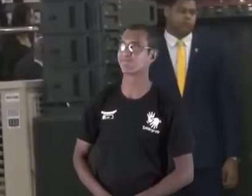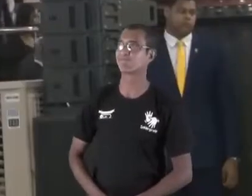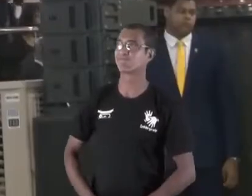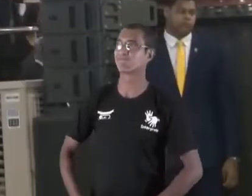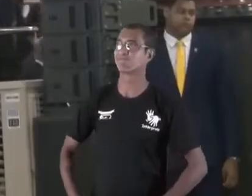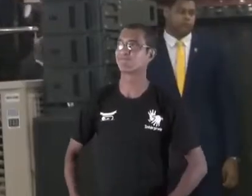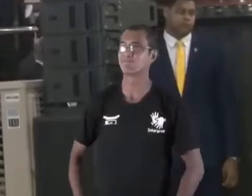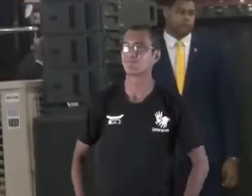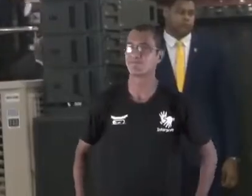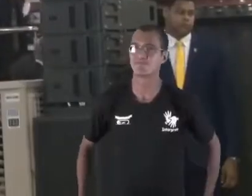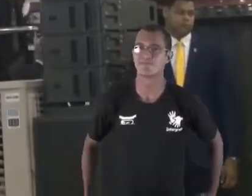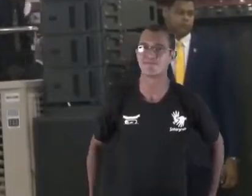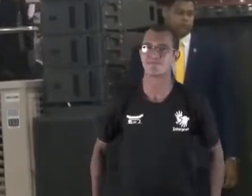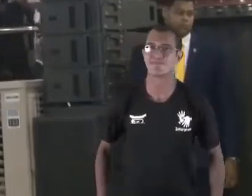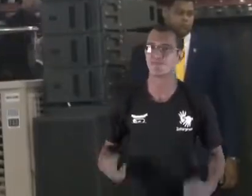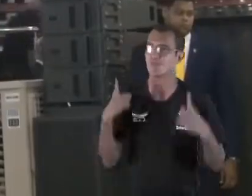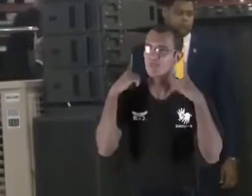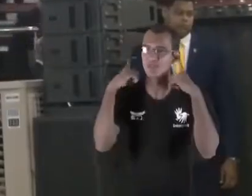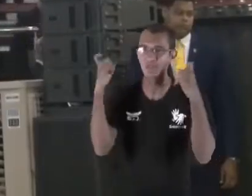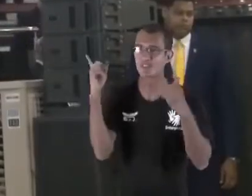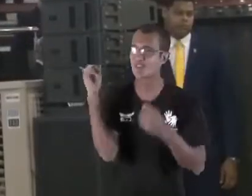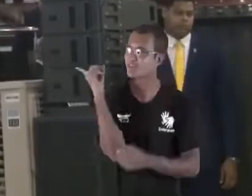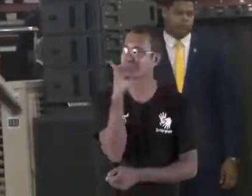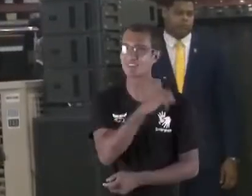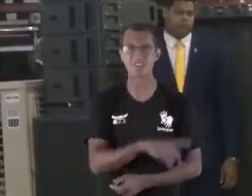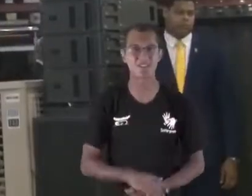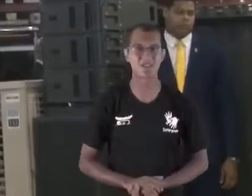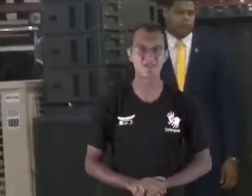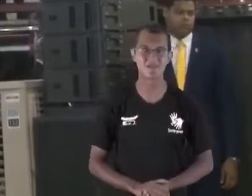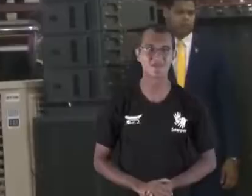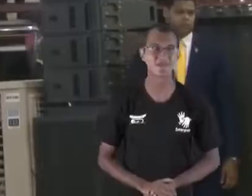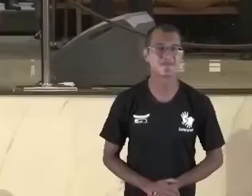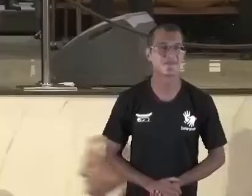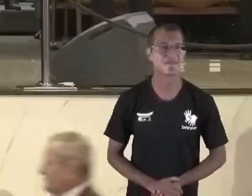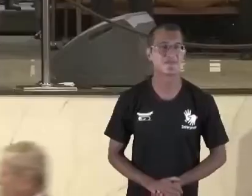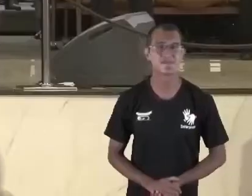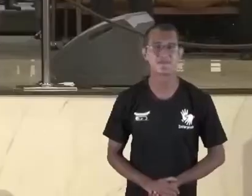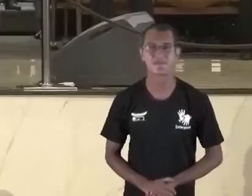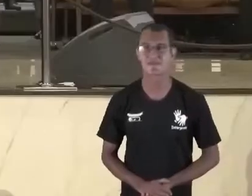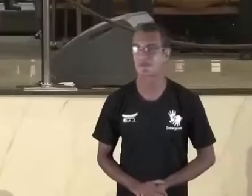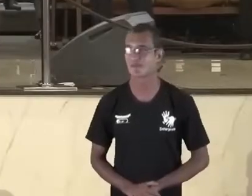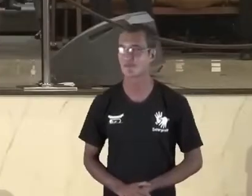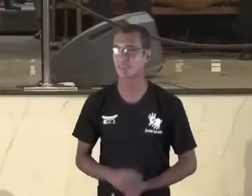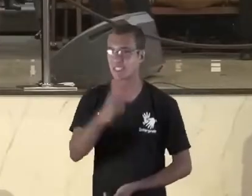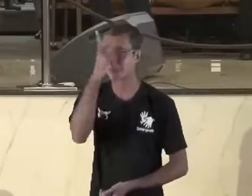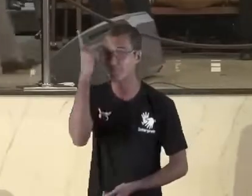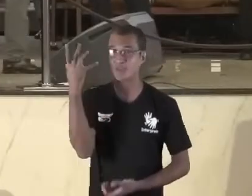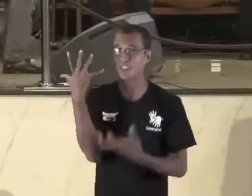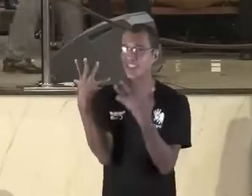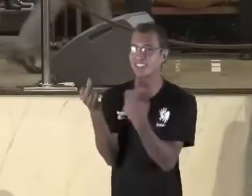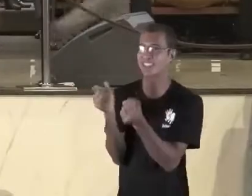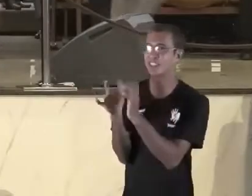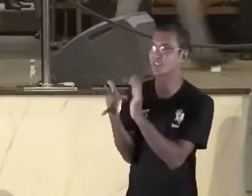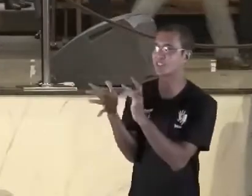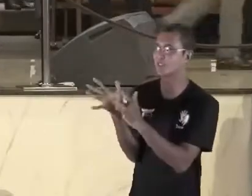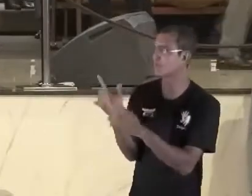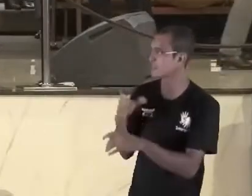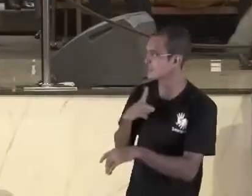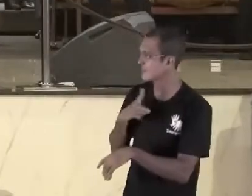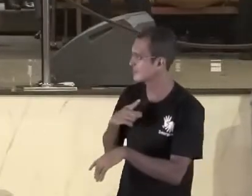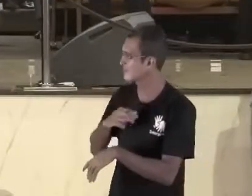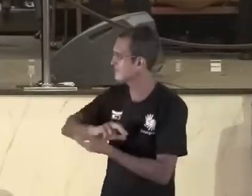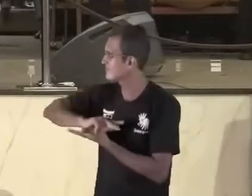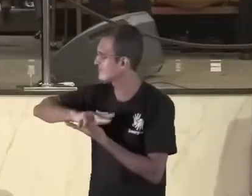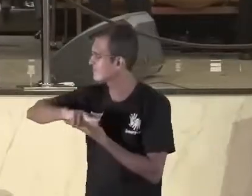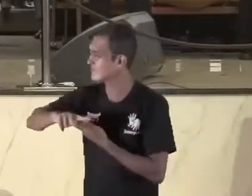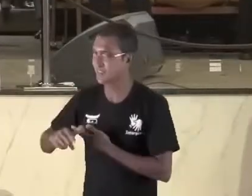A décima primeira. A décima segunda. A décima terceira. Lá vem a décima quarta.